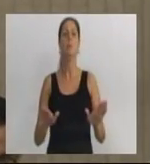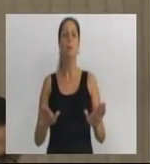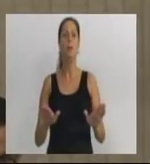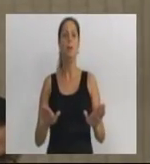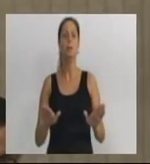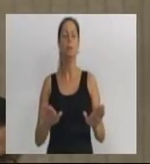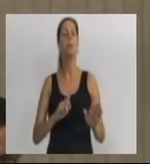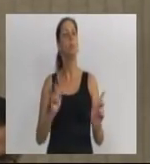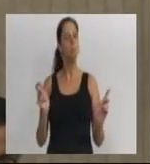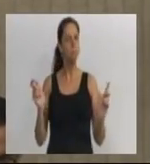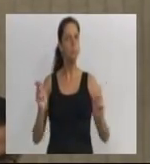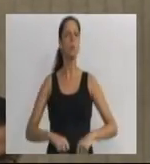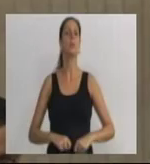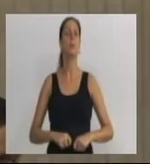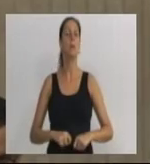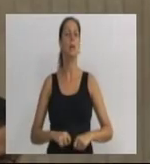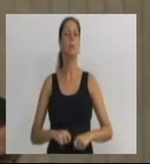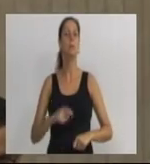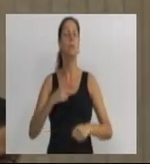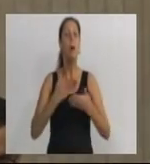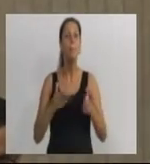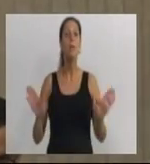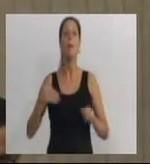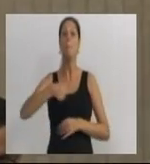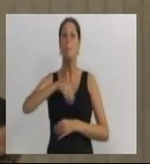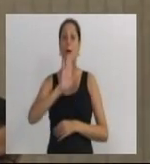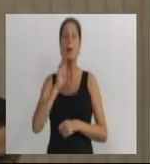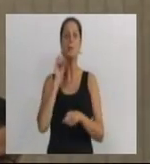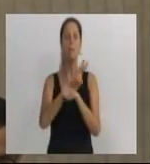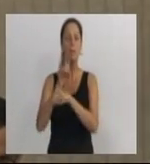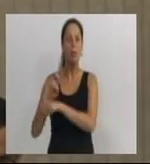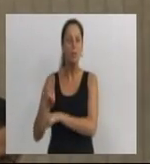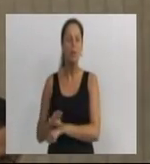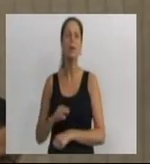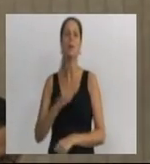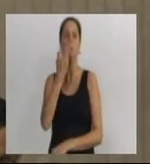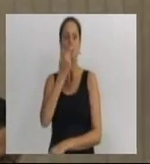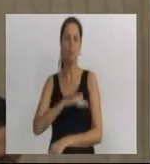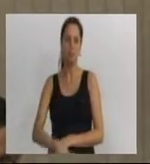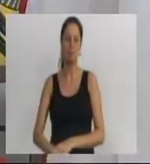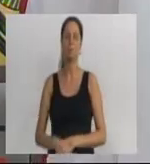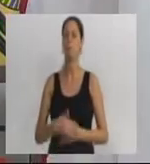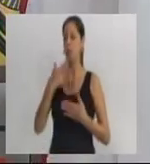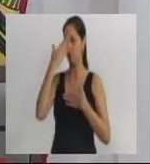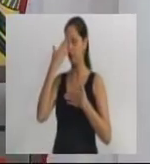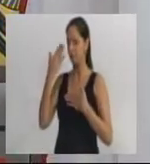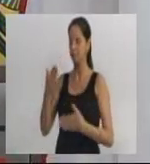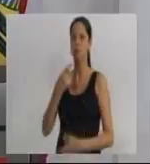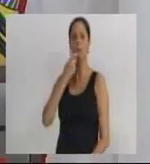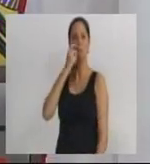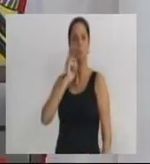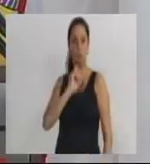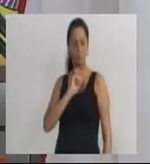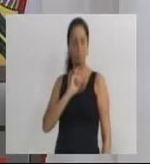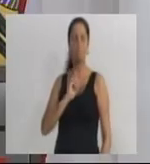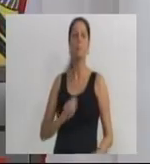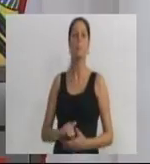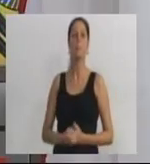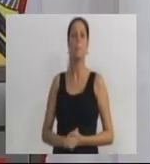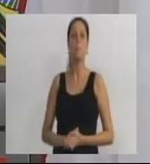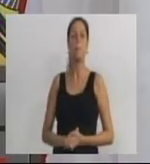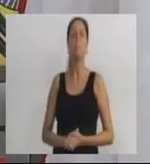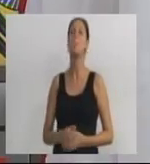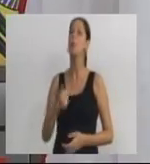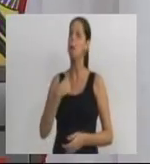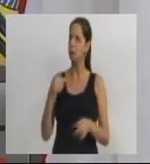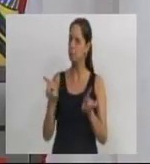essa possibilidade de ampliação das vagas através da iniciativa com a parceria privada. Obrigado, vereador Fábio Fidler. Eu